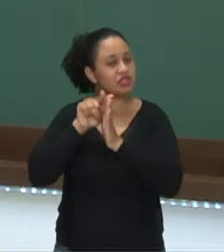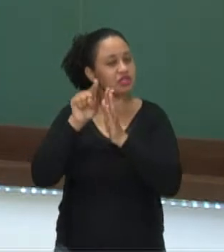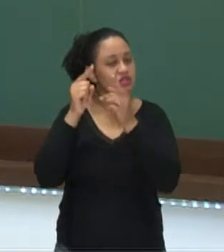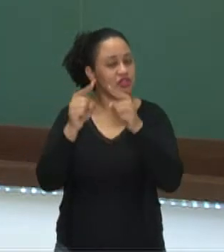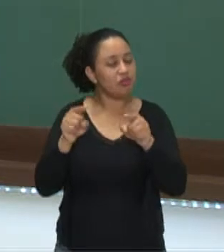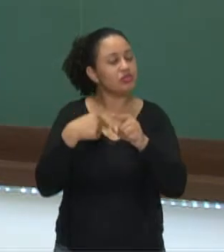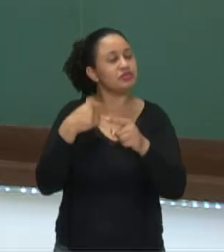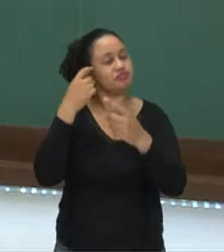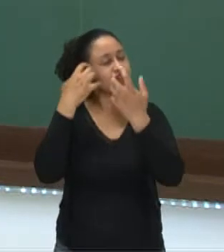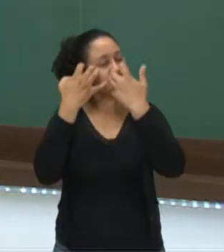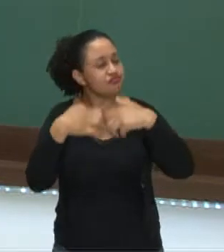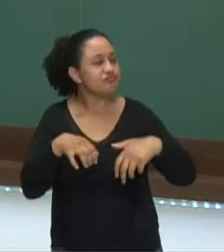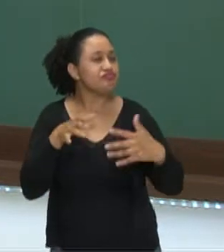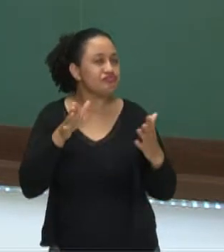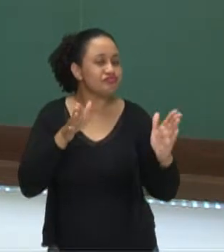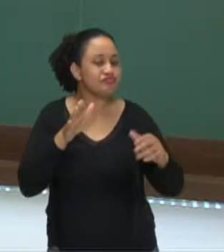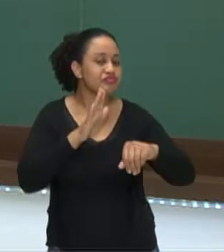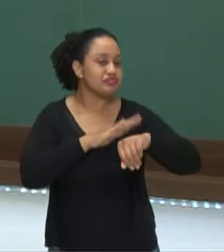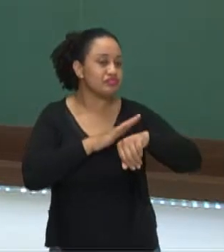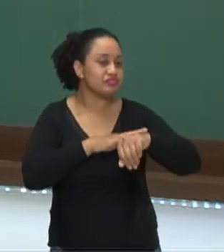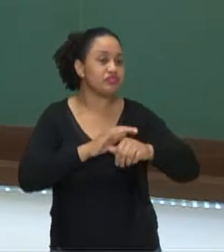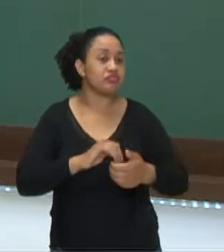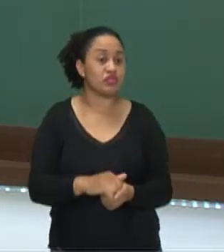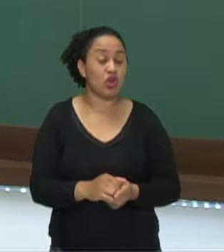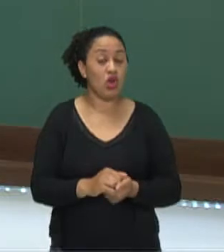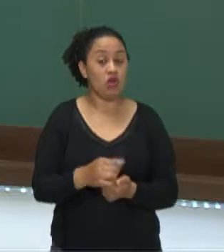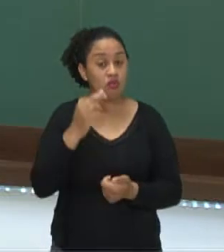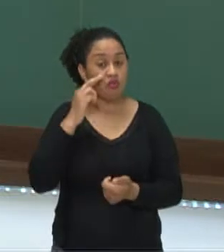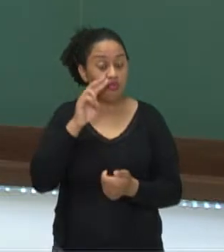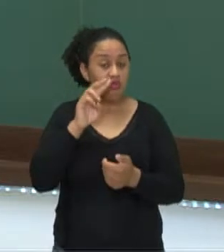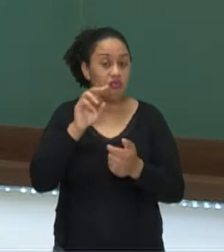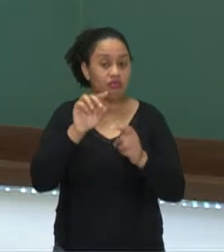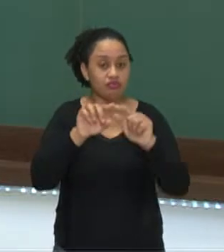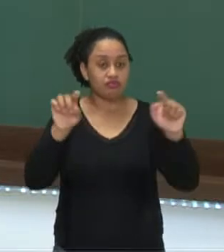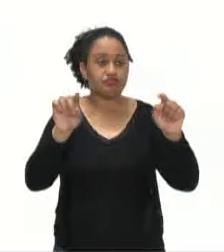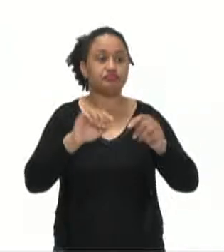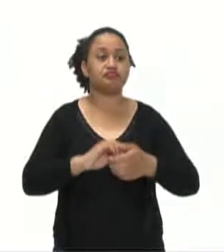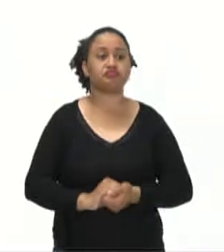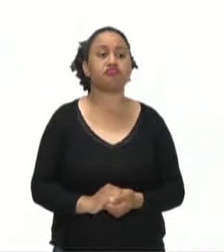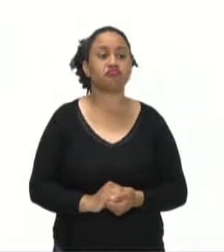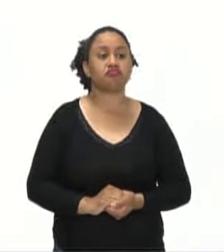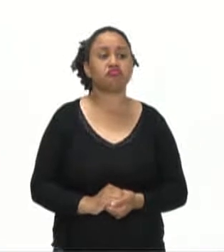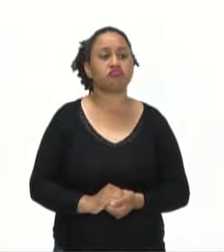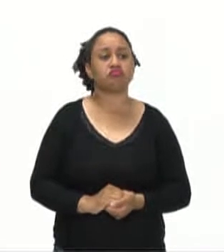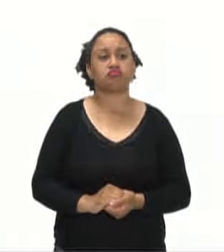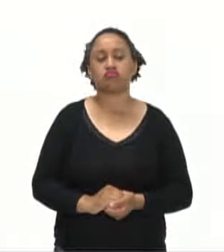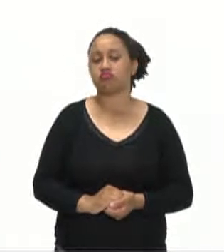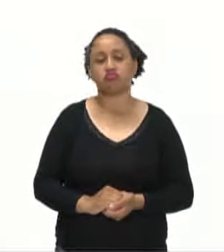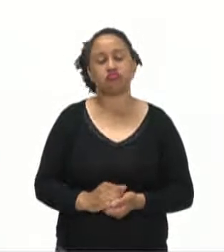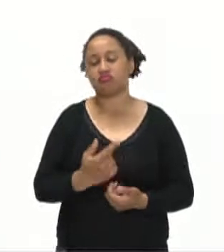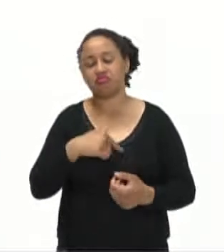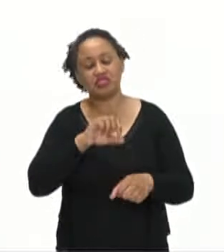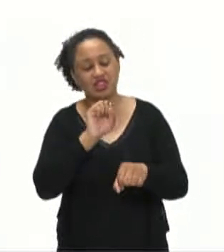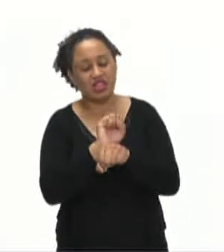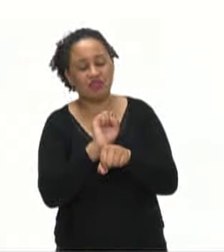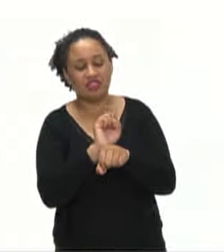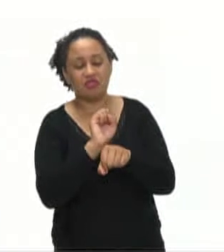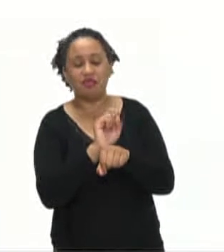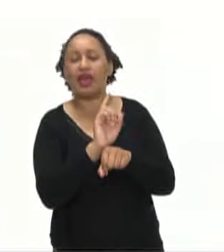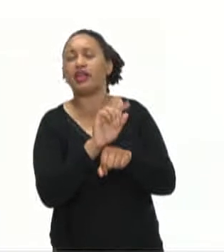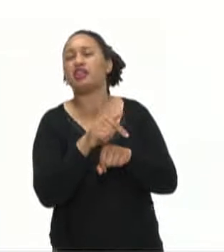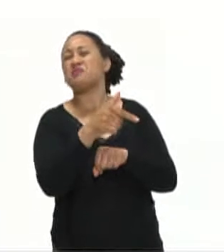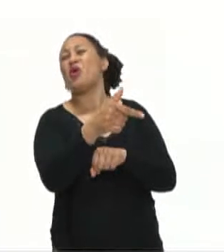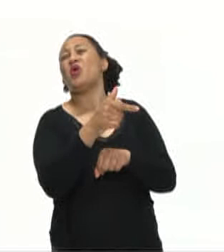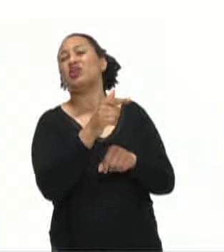esse tempo. Então acompanha comigo a leitura da letra dessa música. Não espere para matar saudade, ou